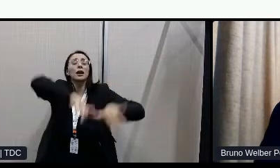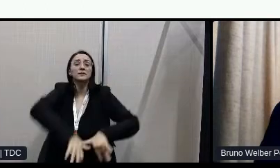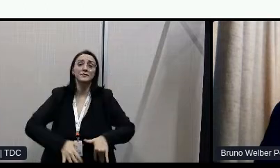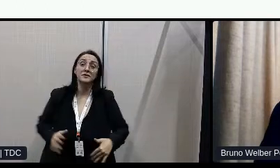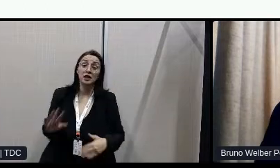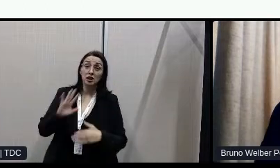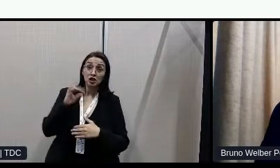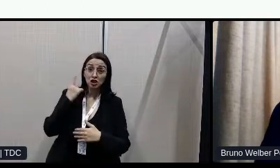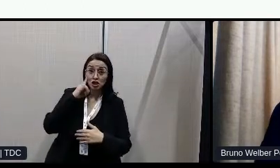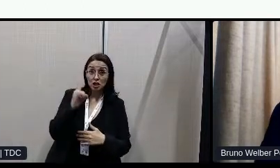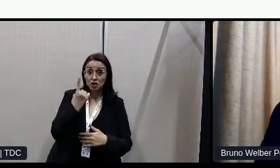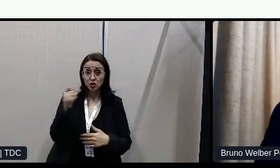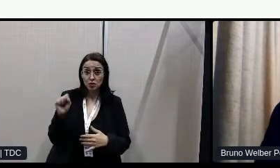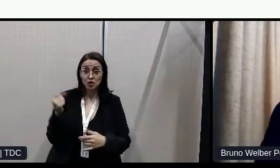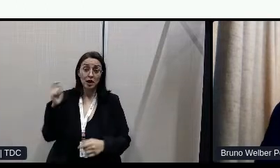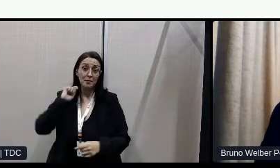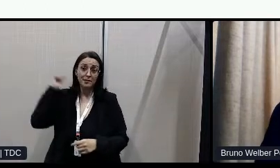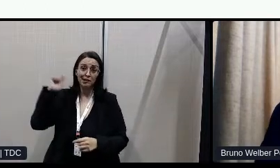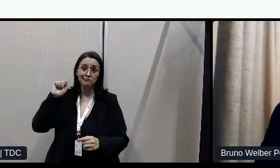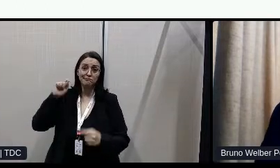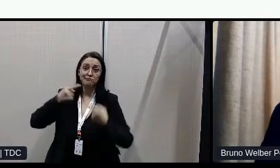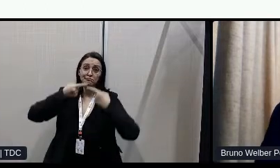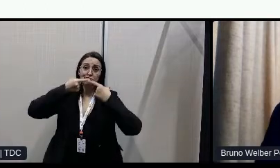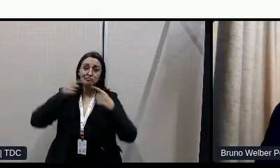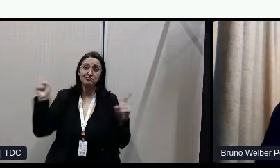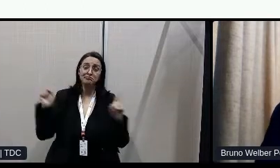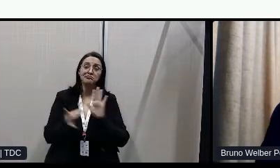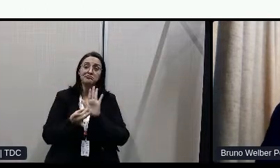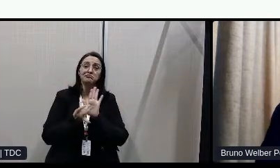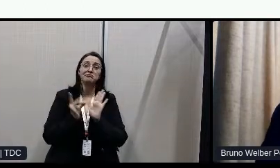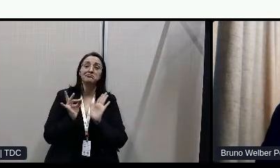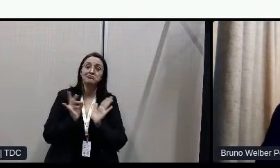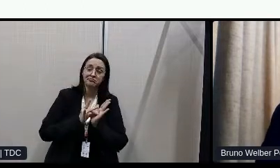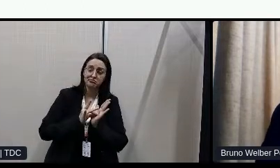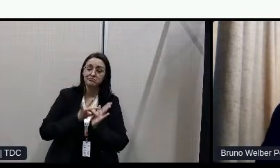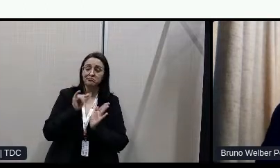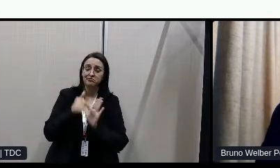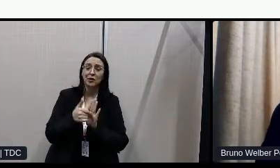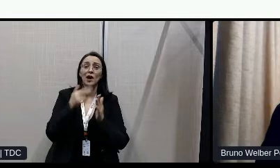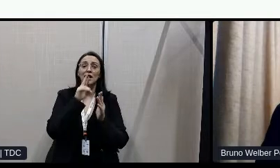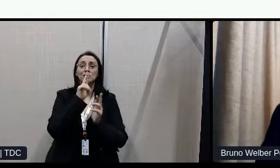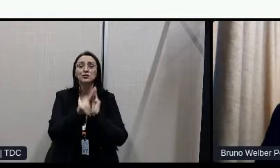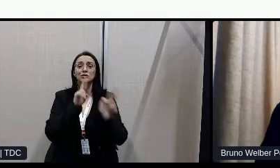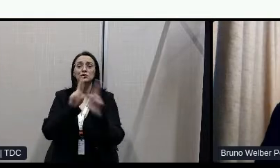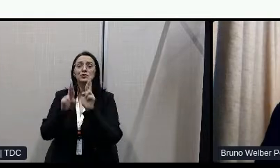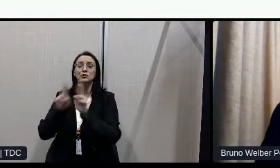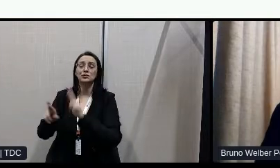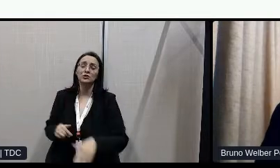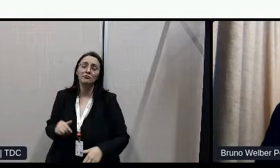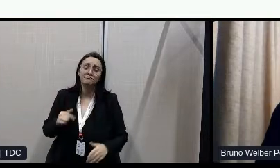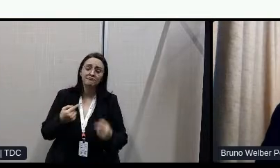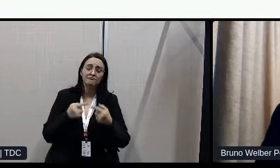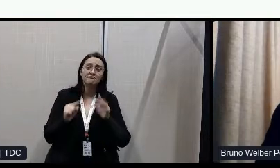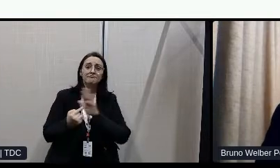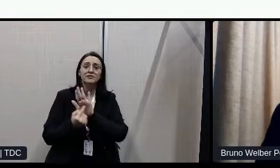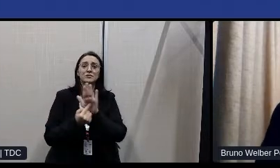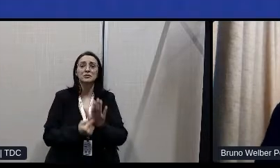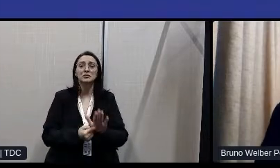18 de abril, nós lançamos oficialmente os resultados, né, o nosso do que foi as respostas desses